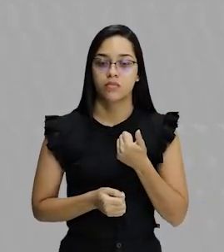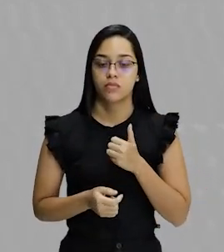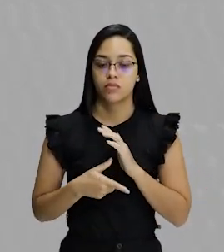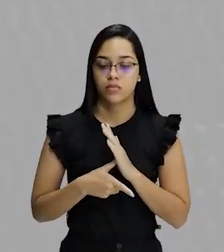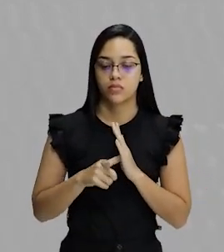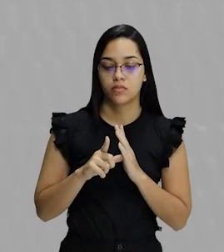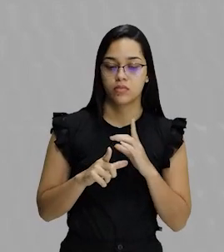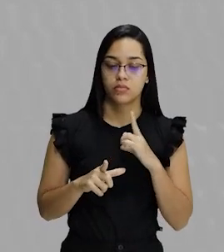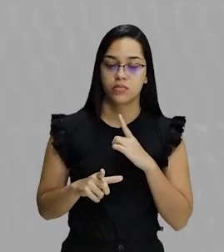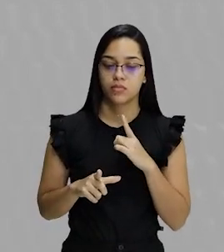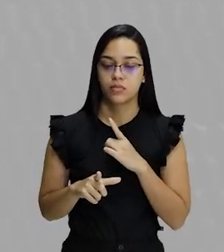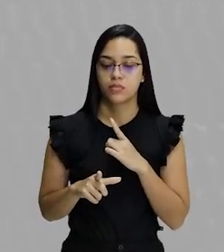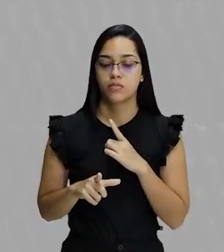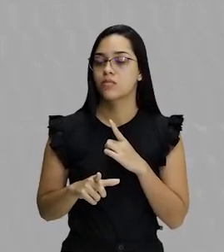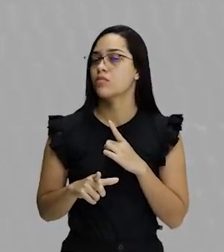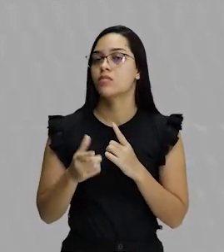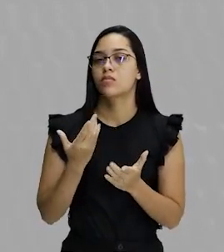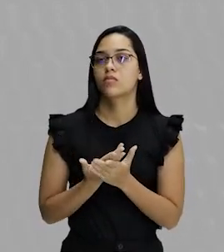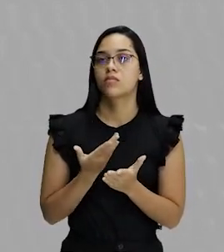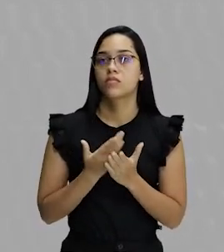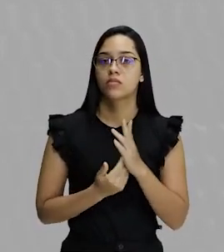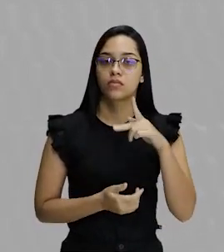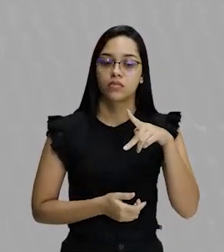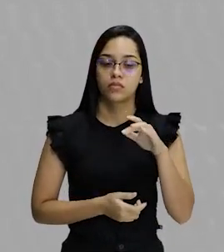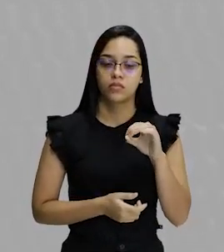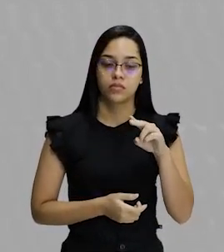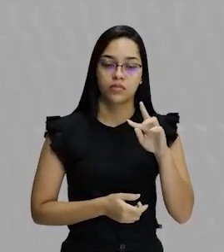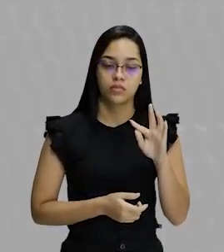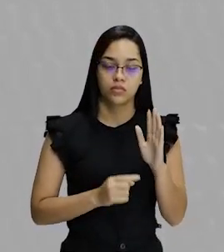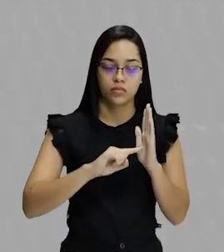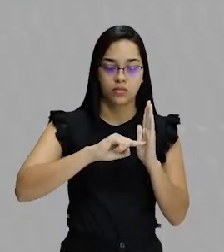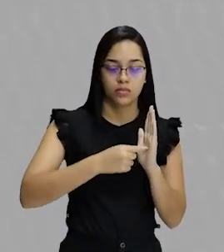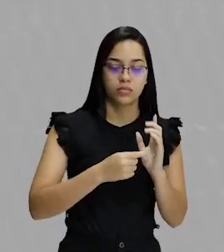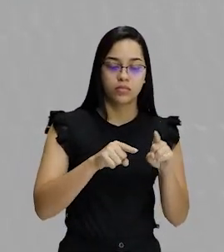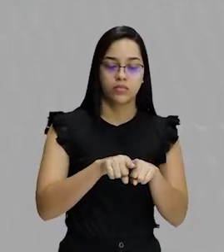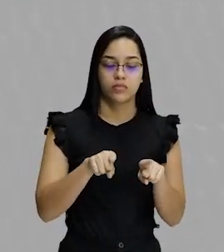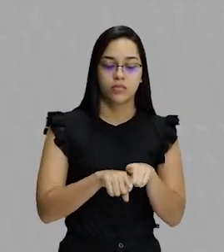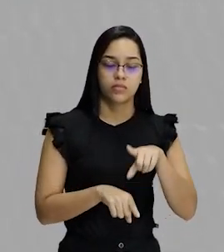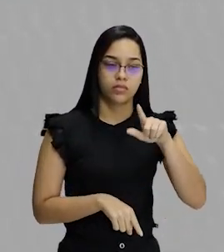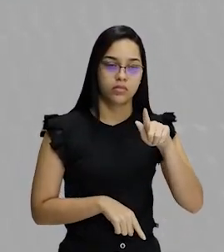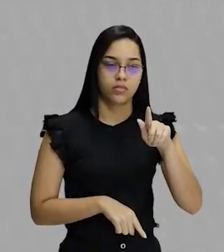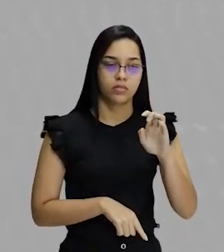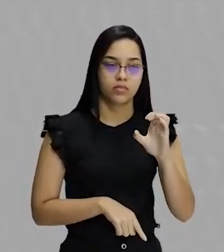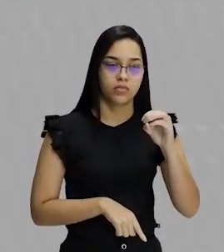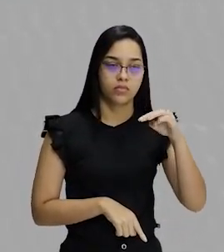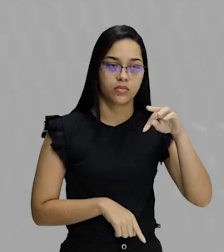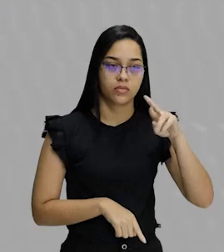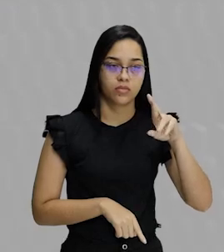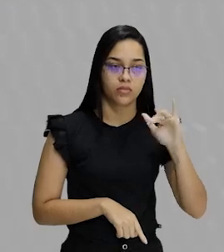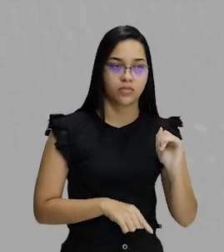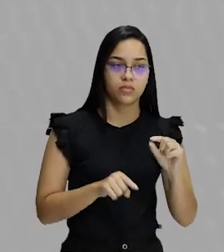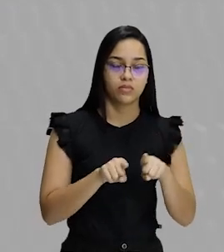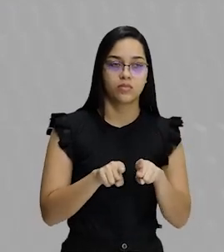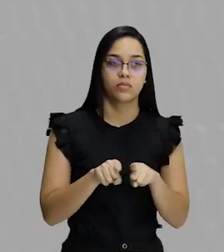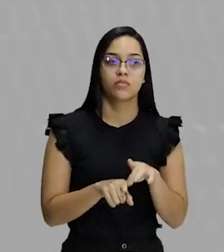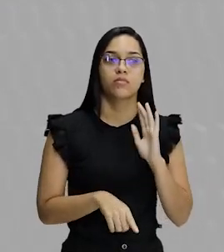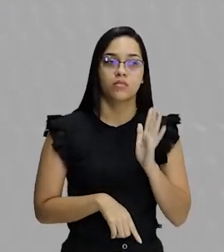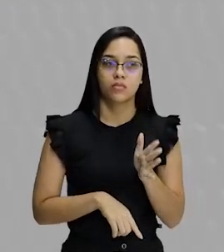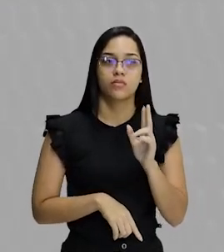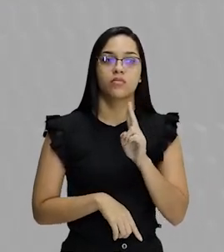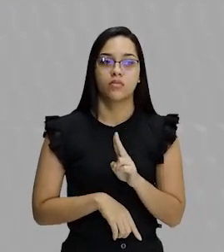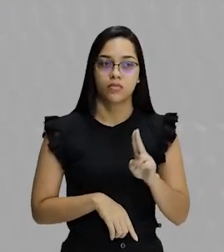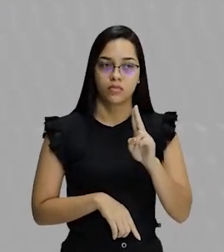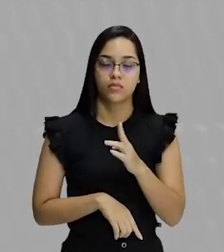de fazer o estudo do ponto, né, e da geometria analítica em si, vou mostrar para vocês um instrumento que a gente já usa, né,